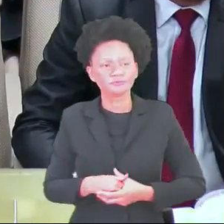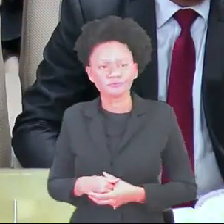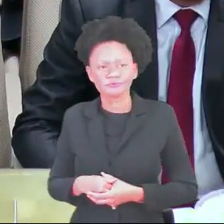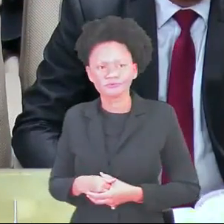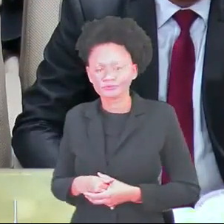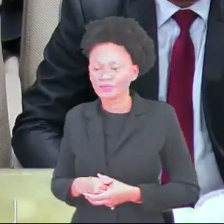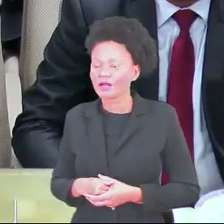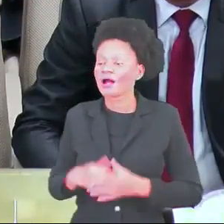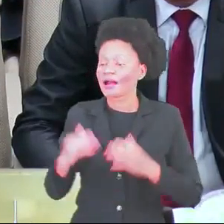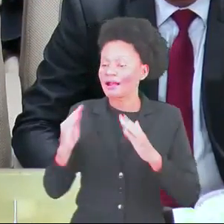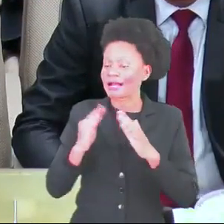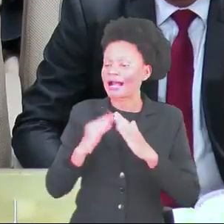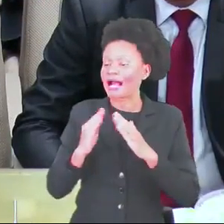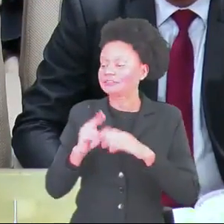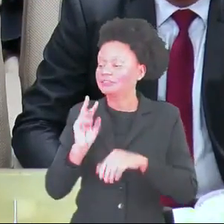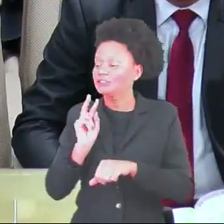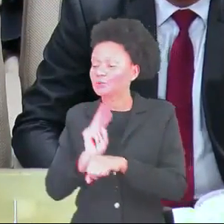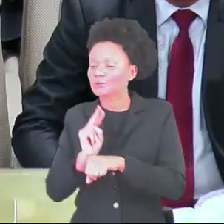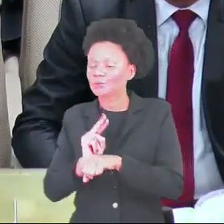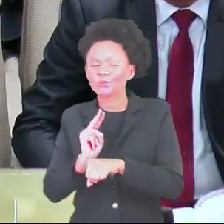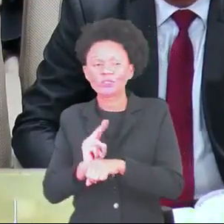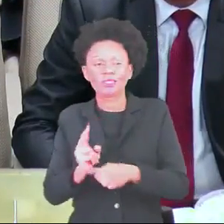Casa de recuperação.